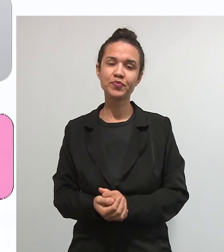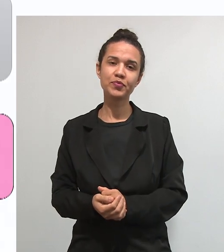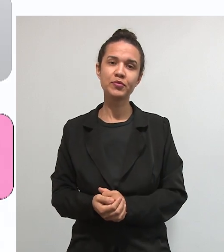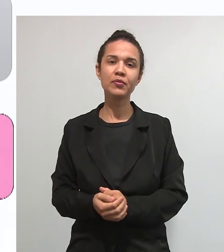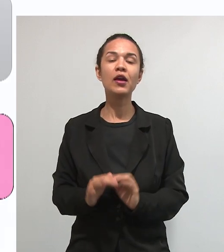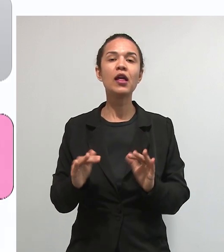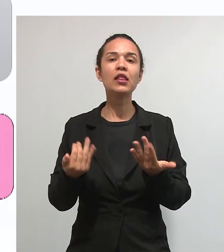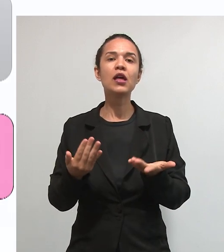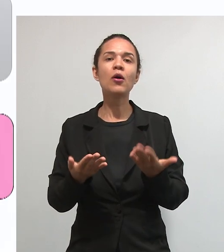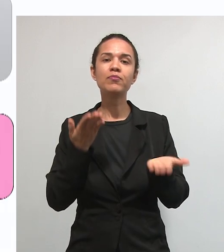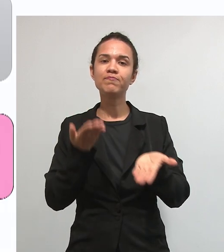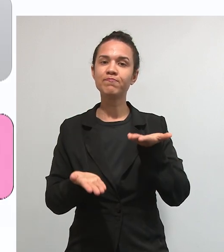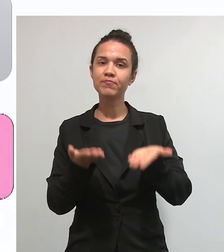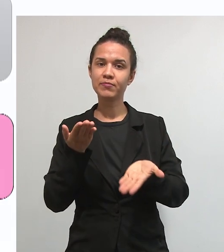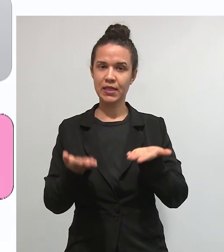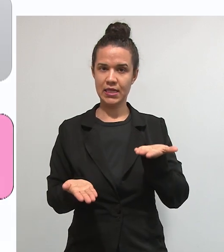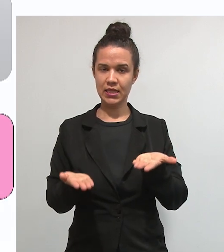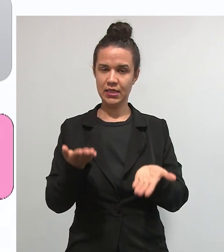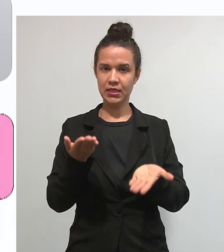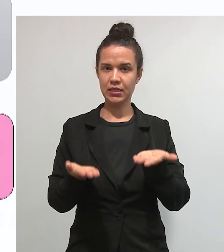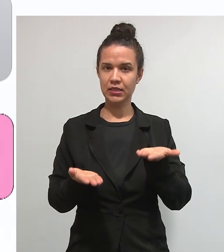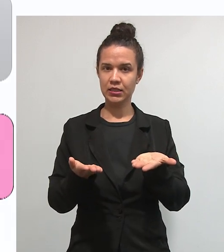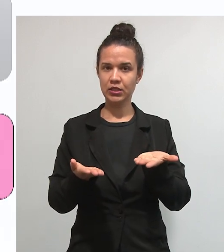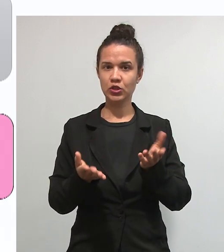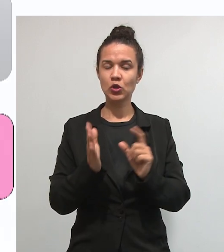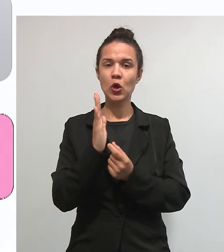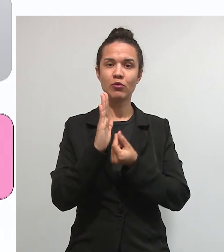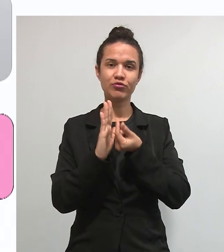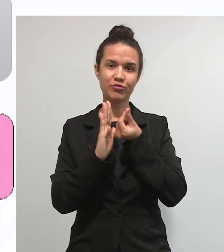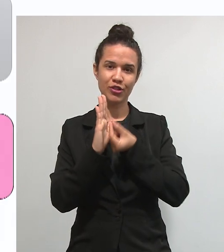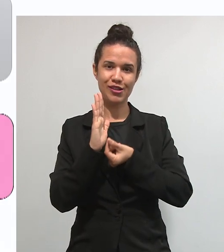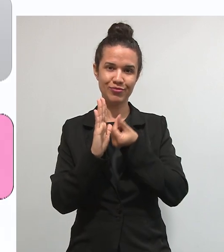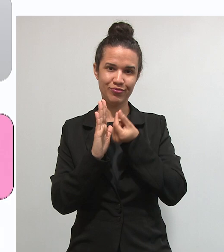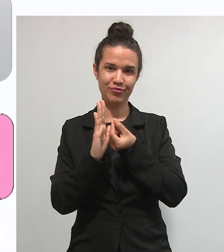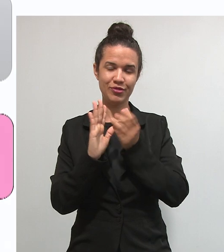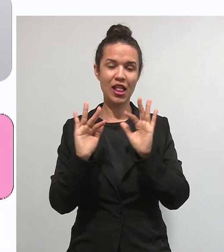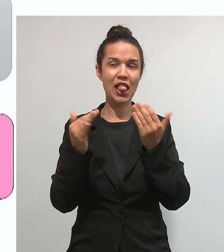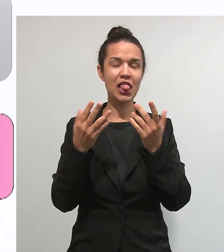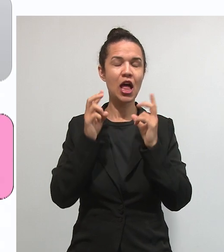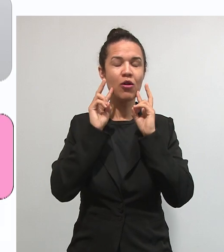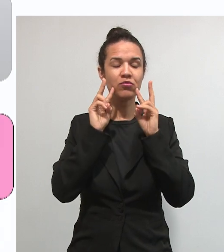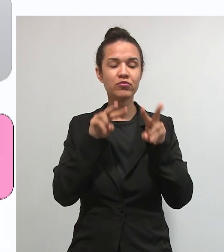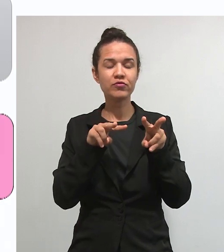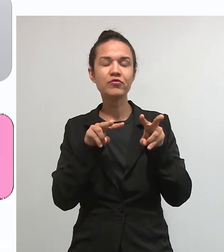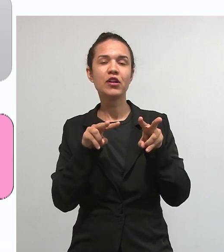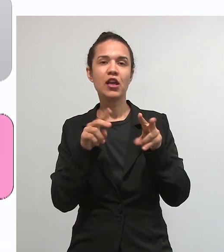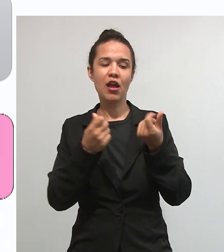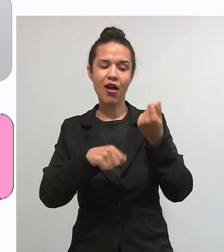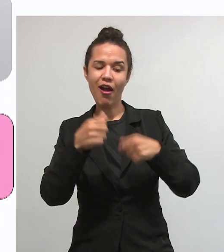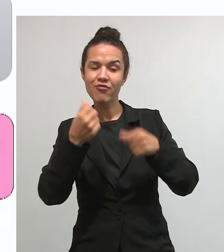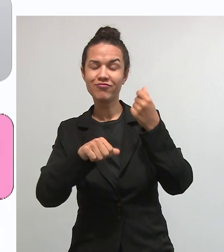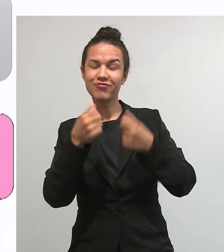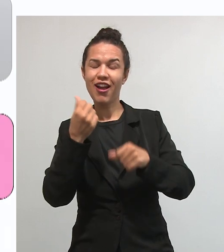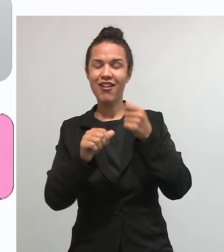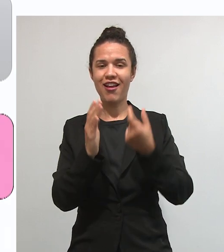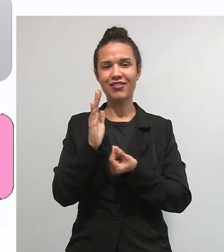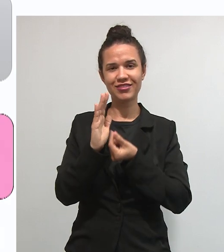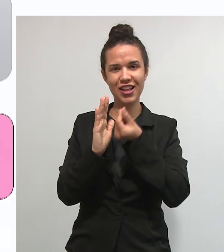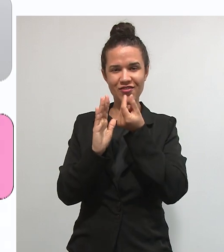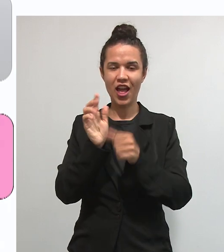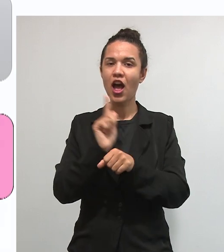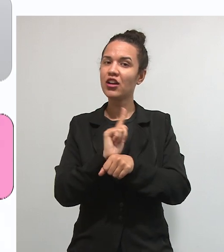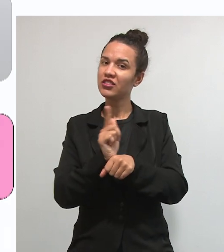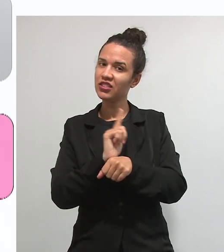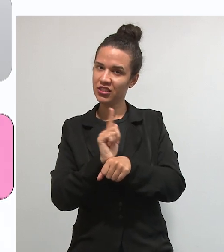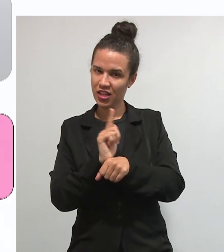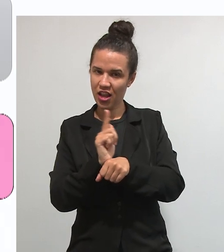aqui é o balanço orçamentário. O que ele visa evidenciar? Ele visa aqui a avaliação da gestão orçamentária, ou seja, ele faz o confronto